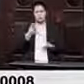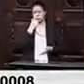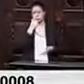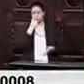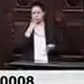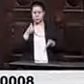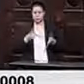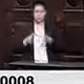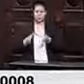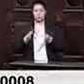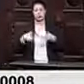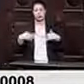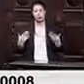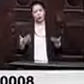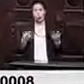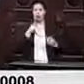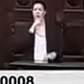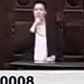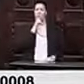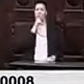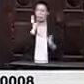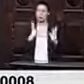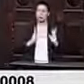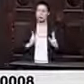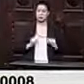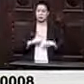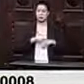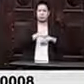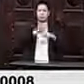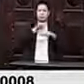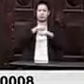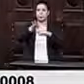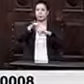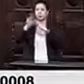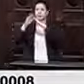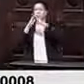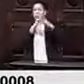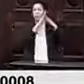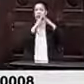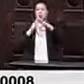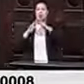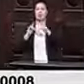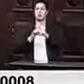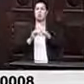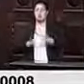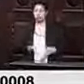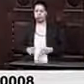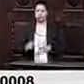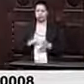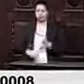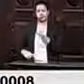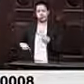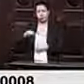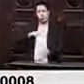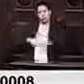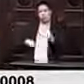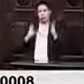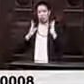água potável distribuída em todas as torneiras, o esgoto recolhido e tratado,